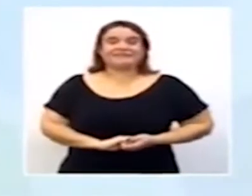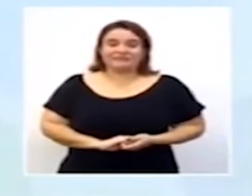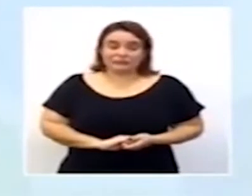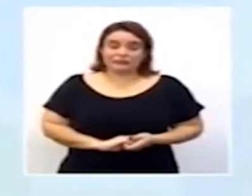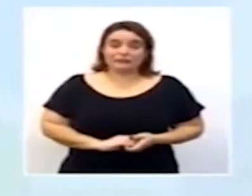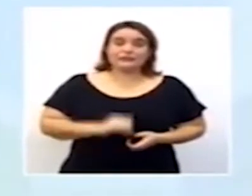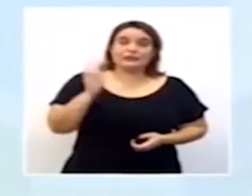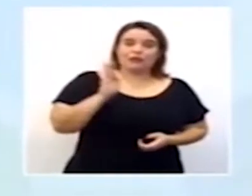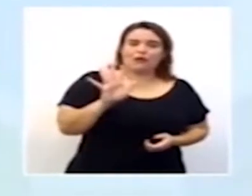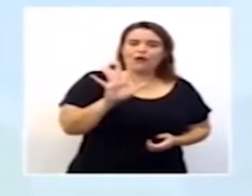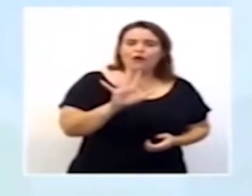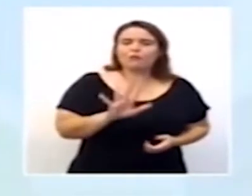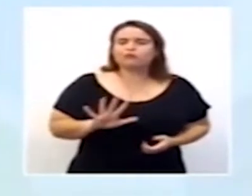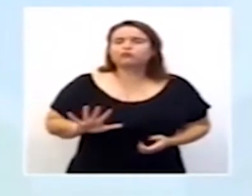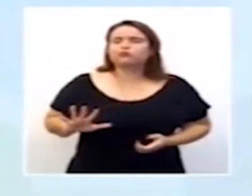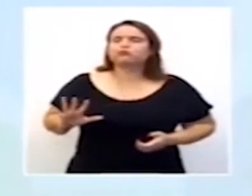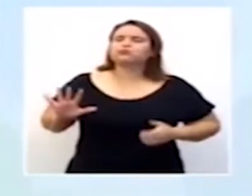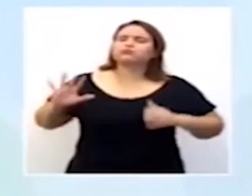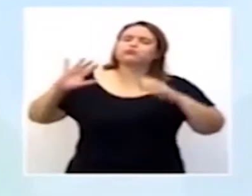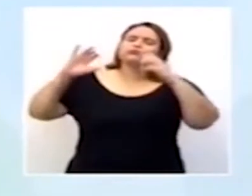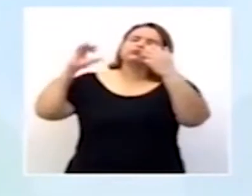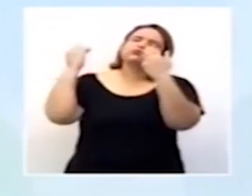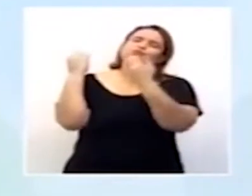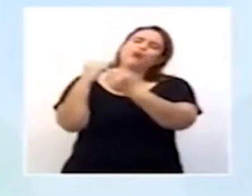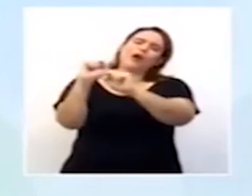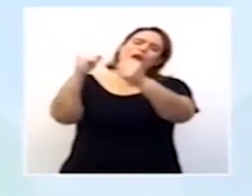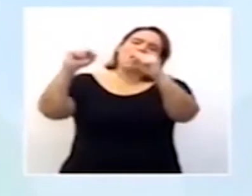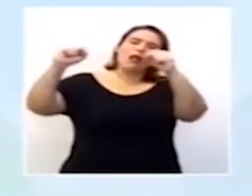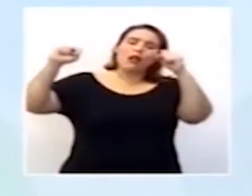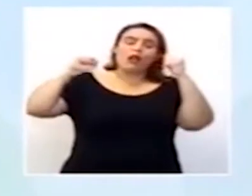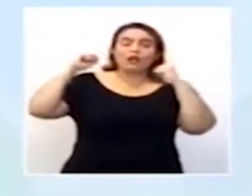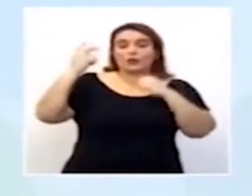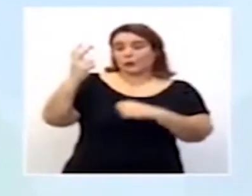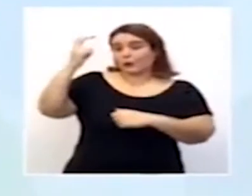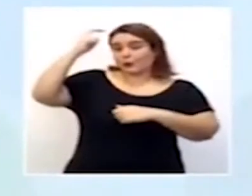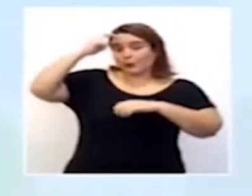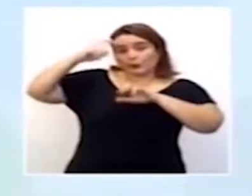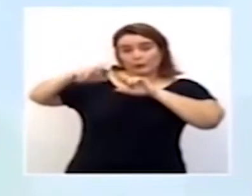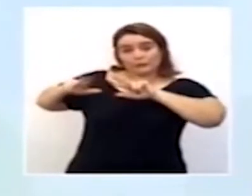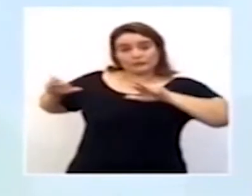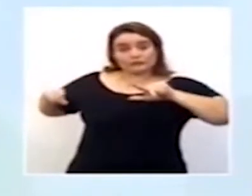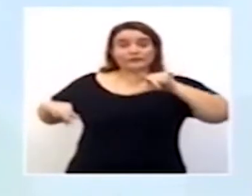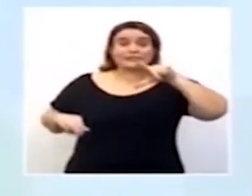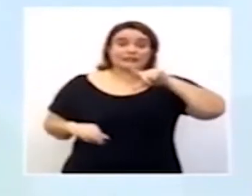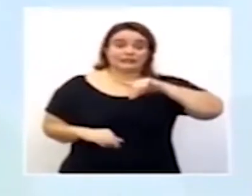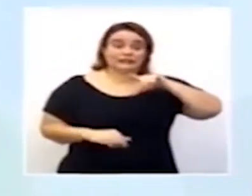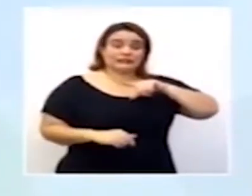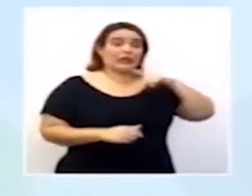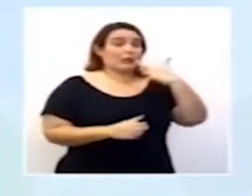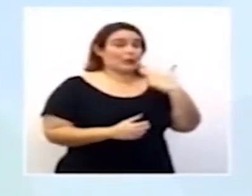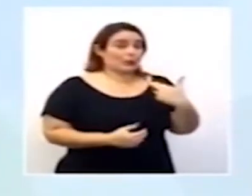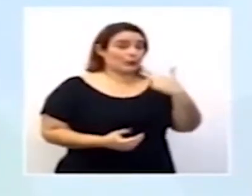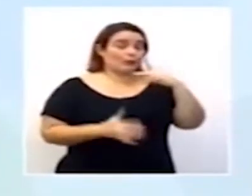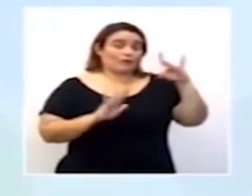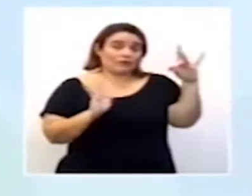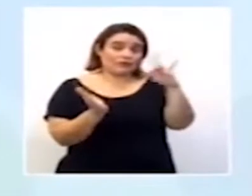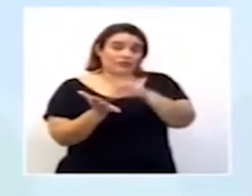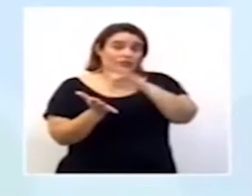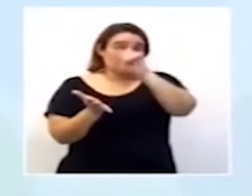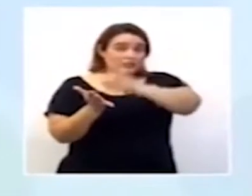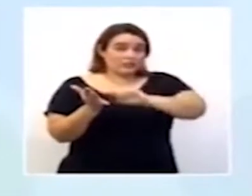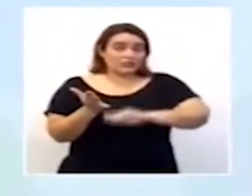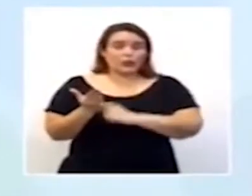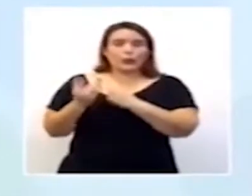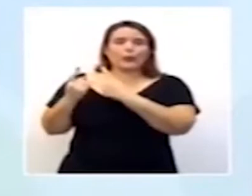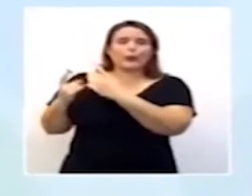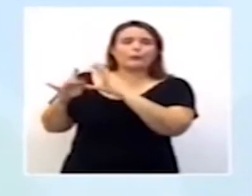de grande extensão territorial e diversidade cultural embora tenhamos uma língua oficial escrita única para todos os brasileiros